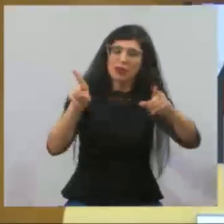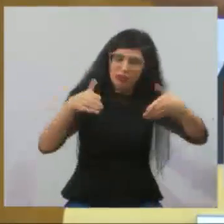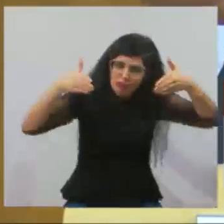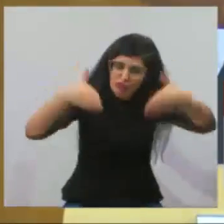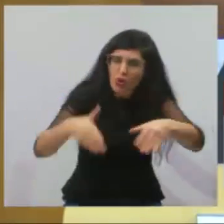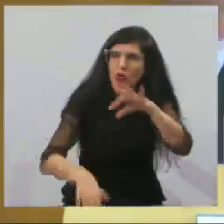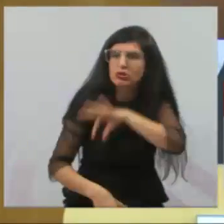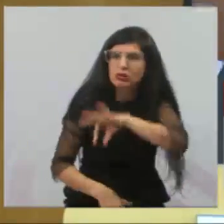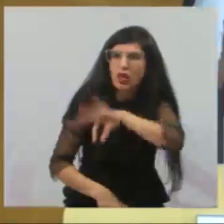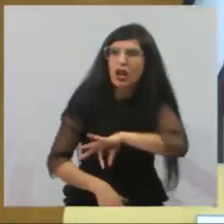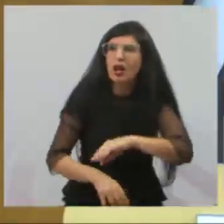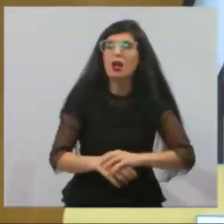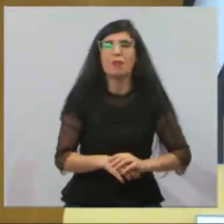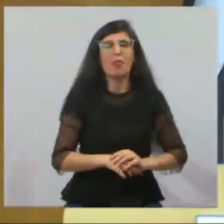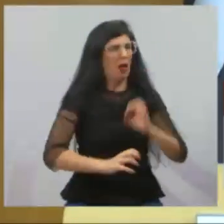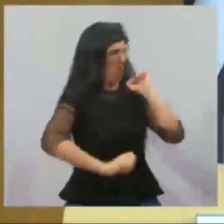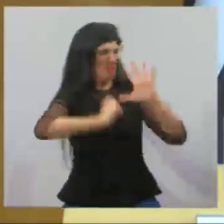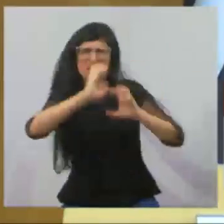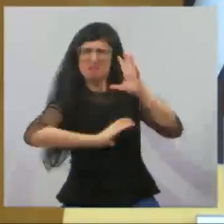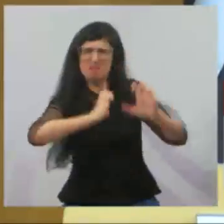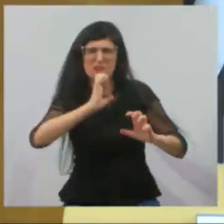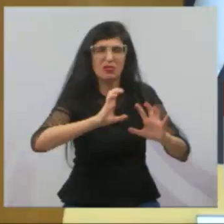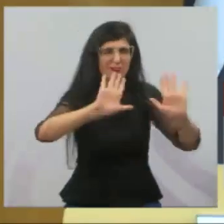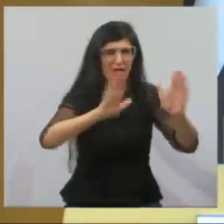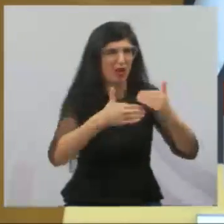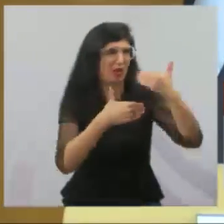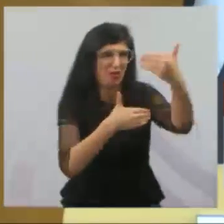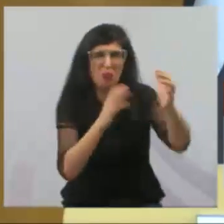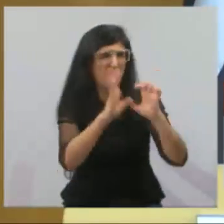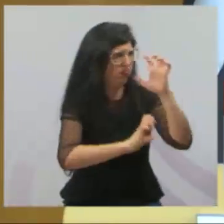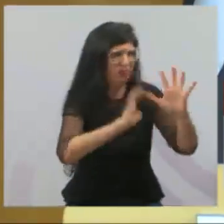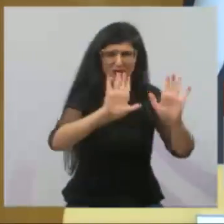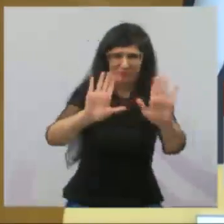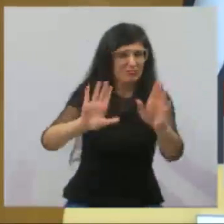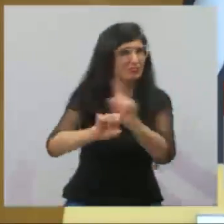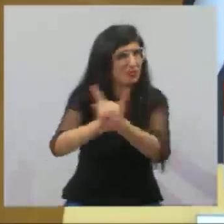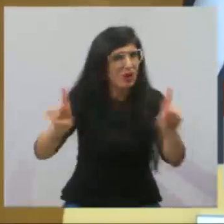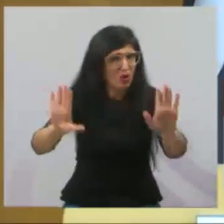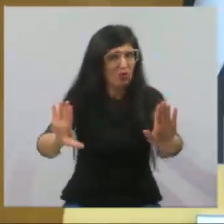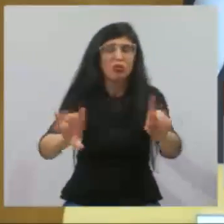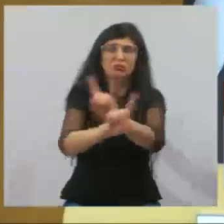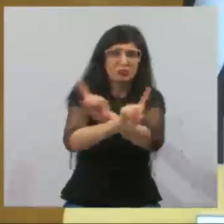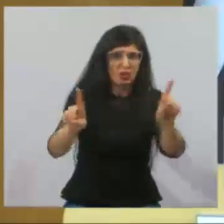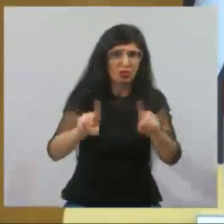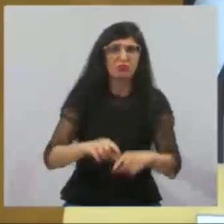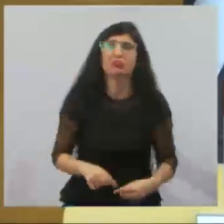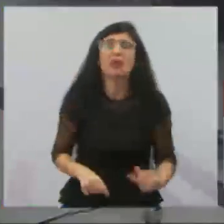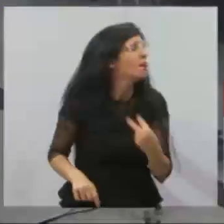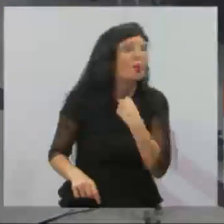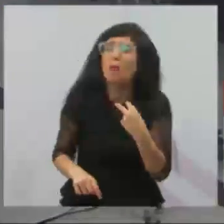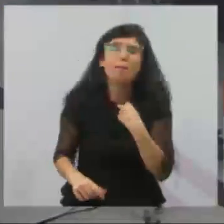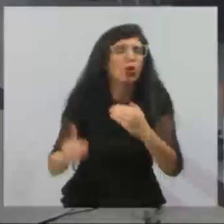gente briga lá fora, mas não é hora de descontar de servidor público nenhum centavo.